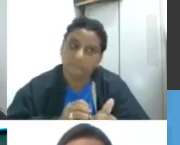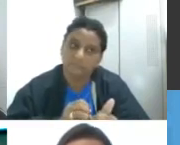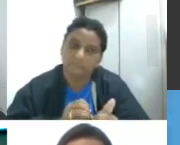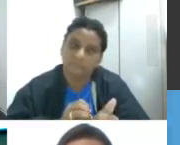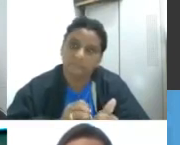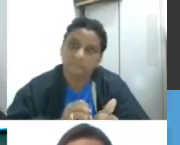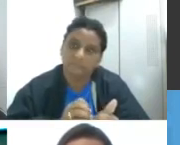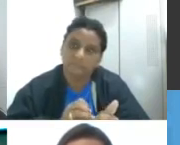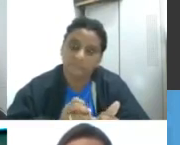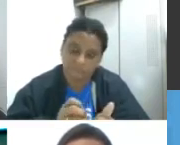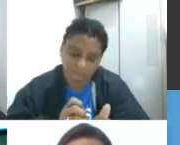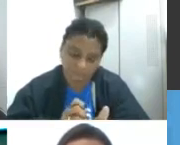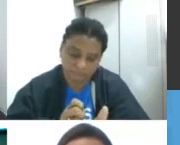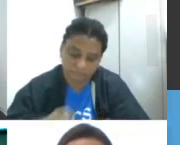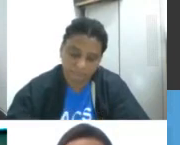paciente